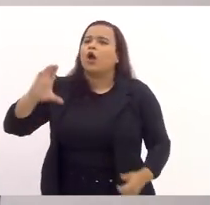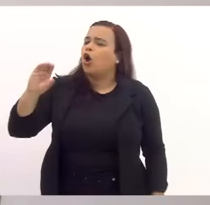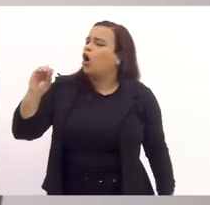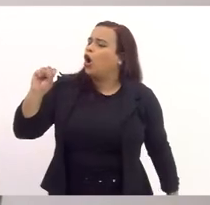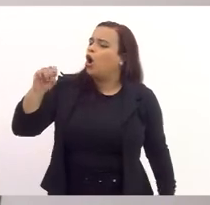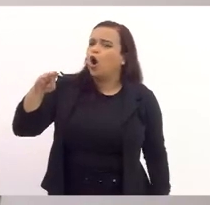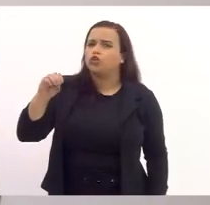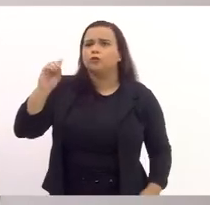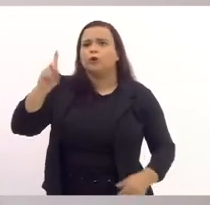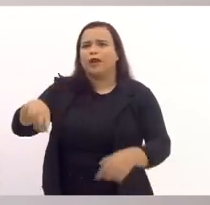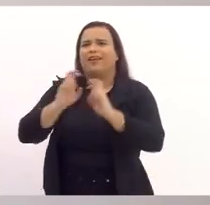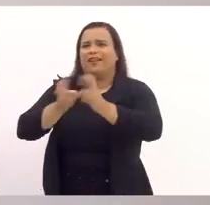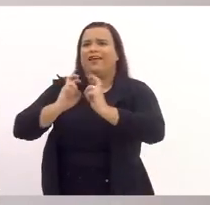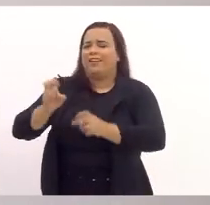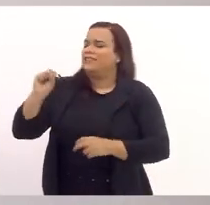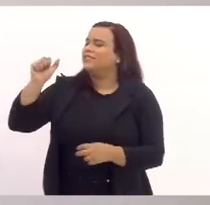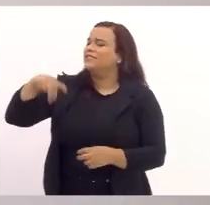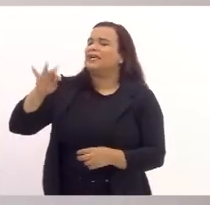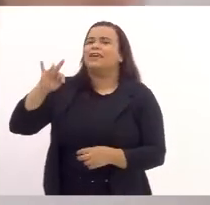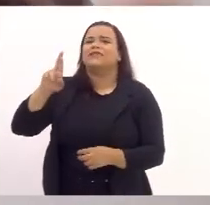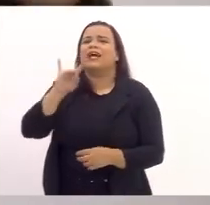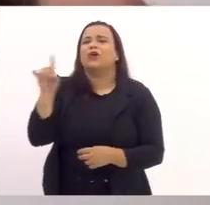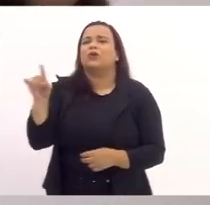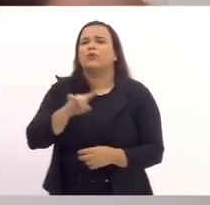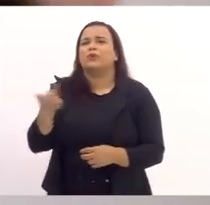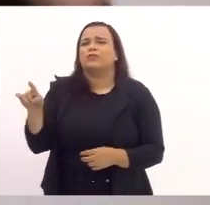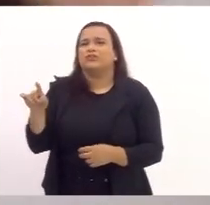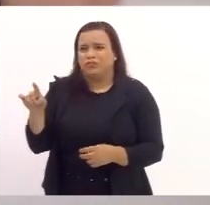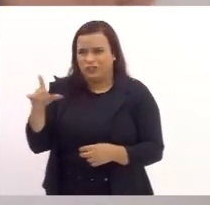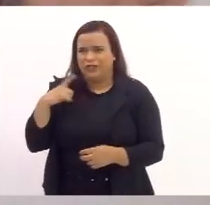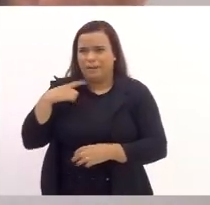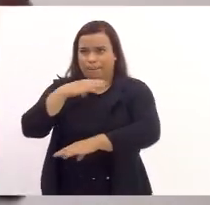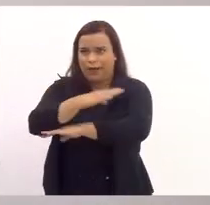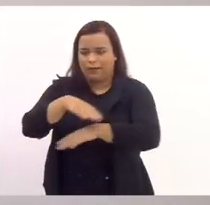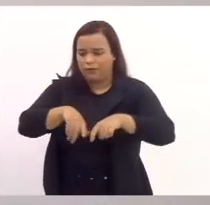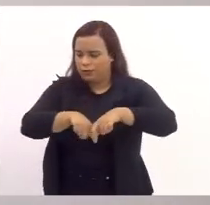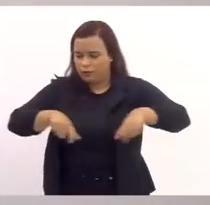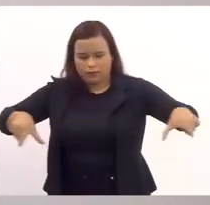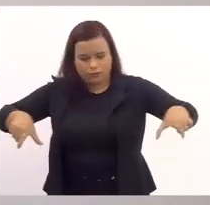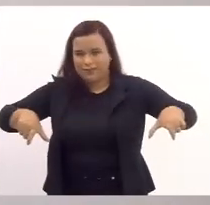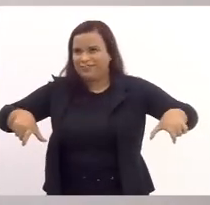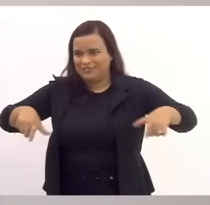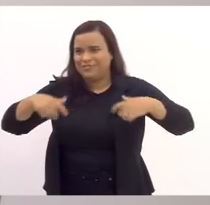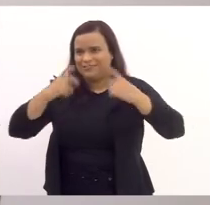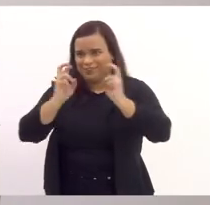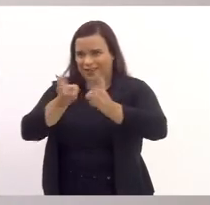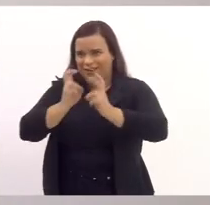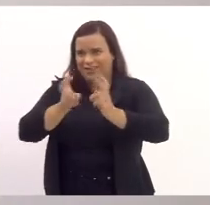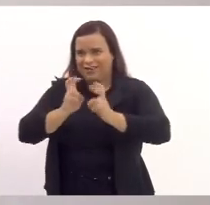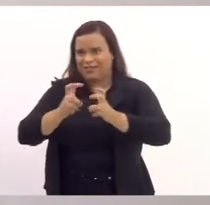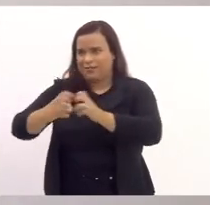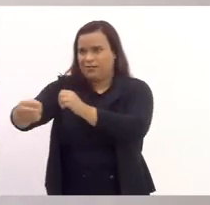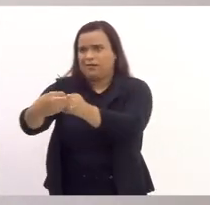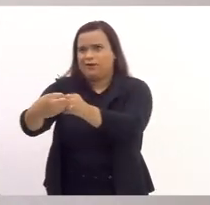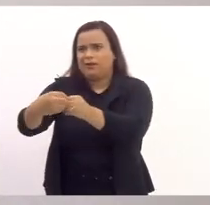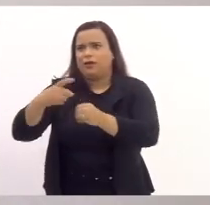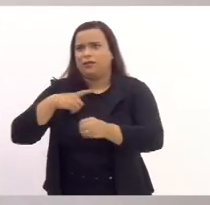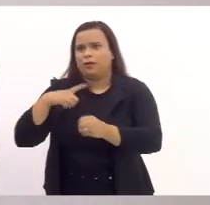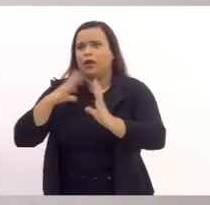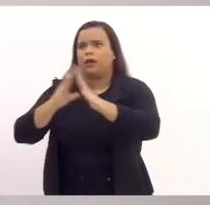Cruz, grudada a plataforma, de trem, tem a construção de uma